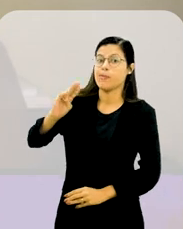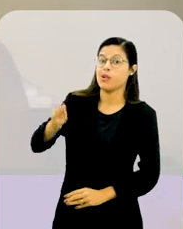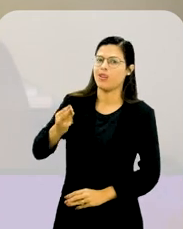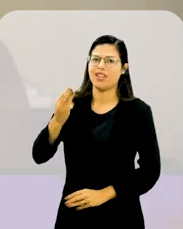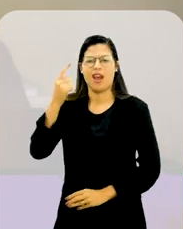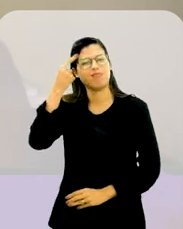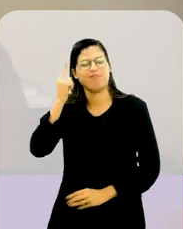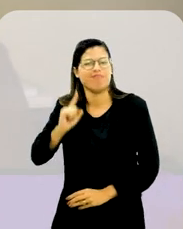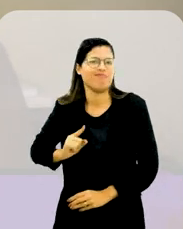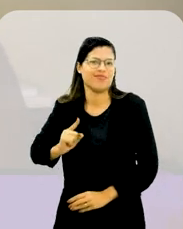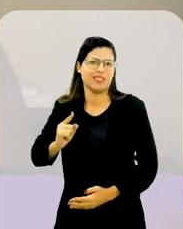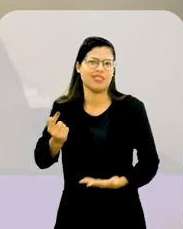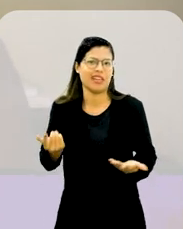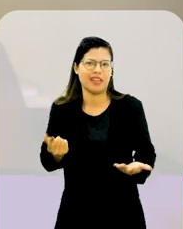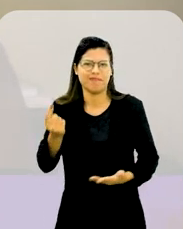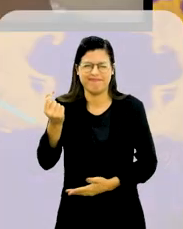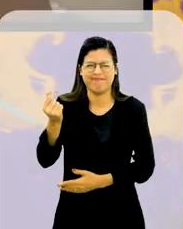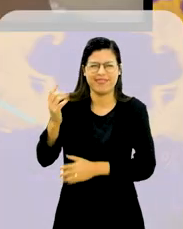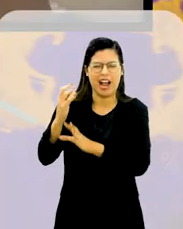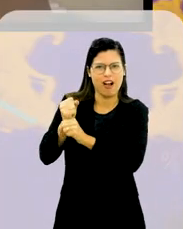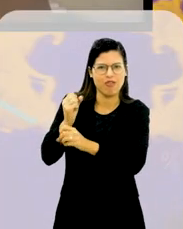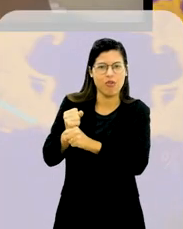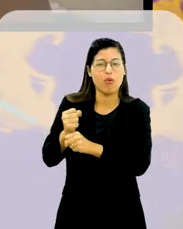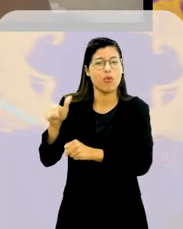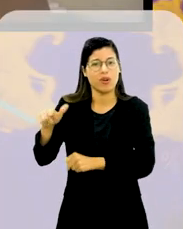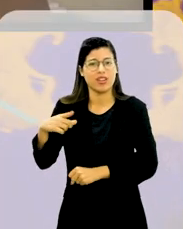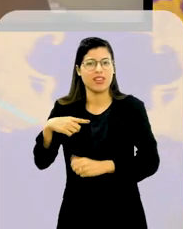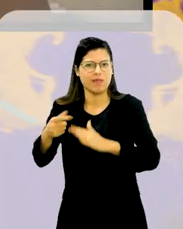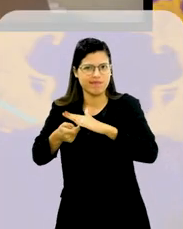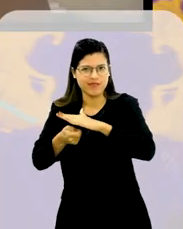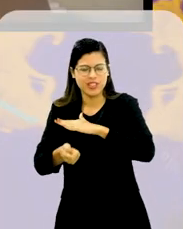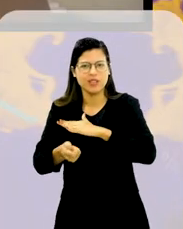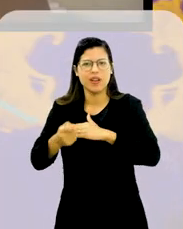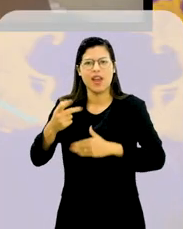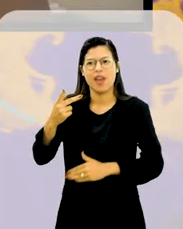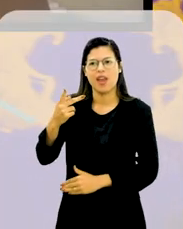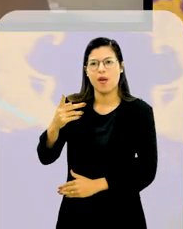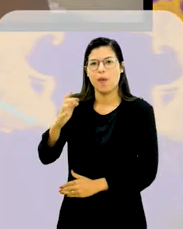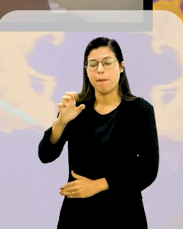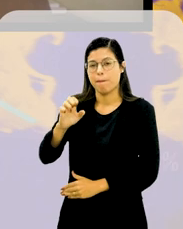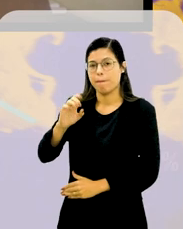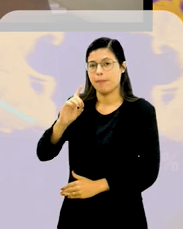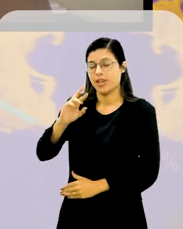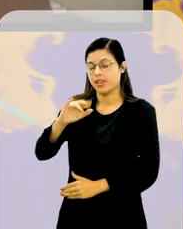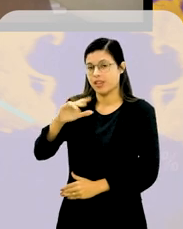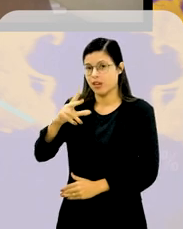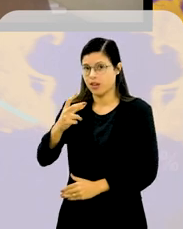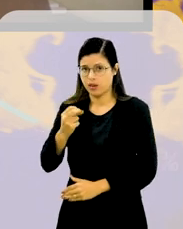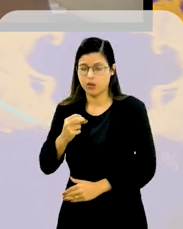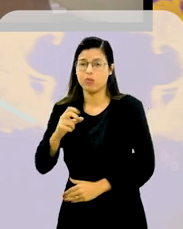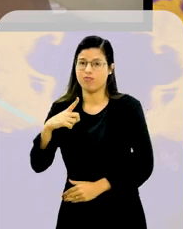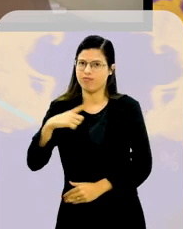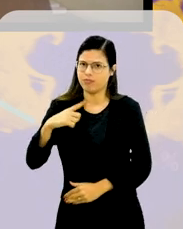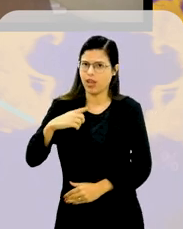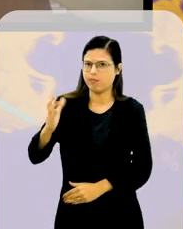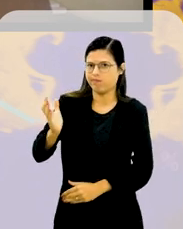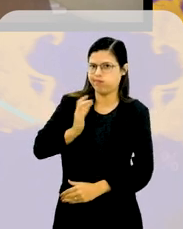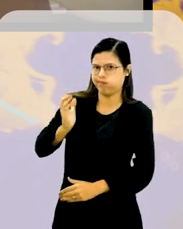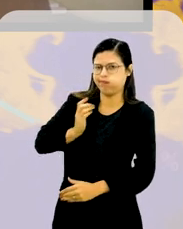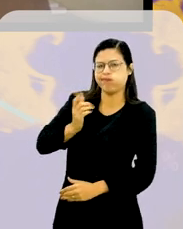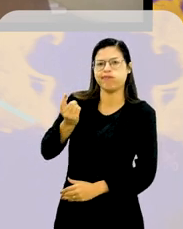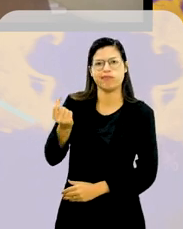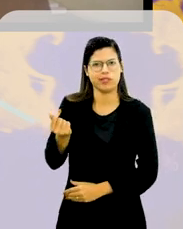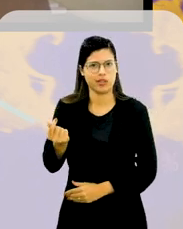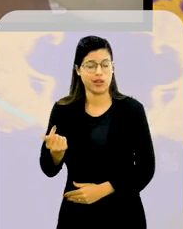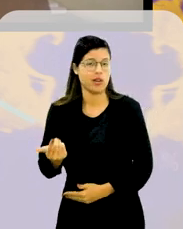não sei qual é a carteira que que tem o novo novo acionista do do Cruzeiro mas Pedrinho BH é o cara que tem muita grana